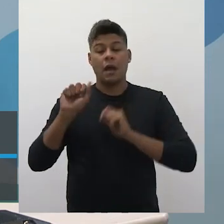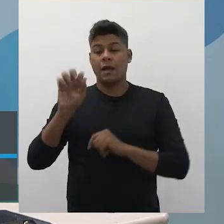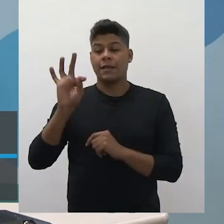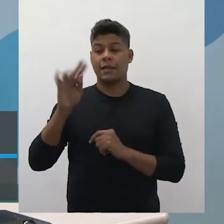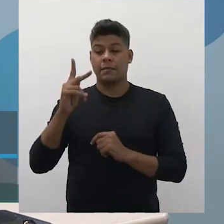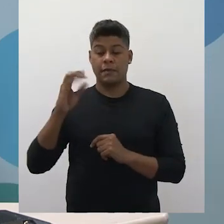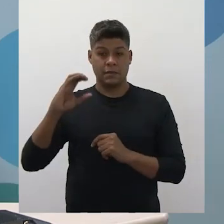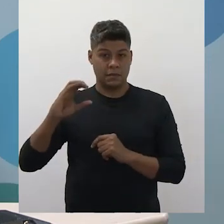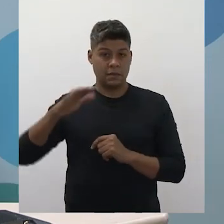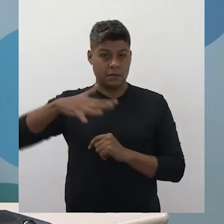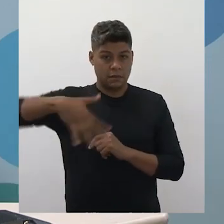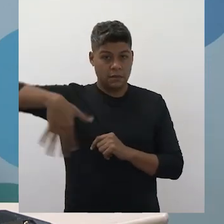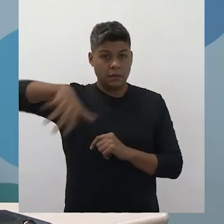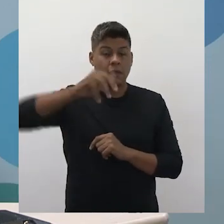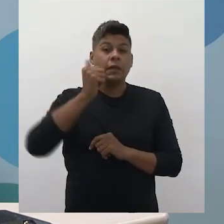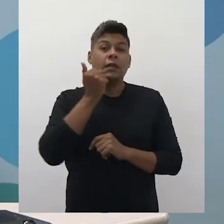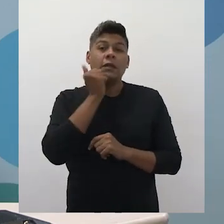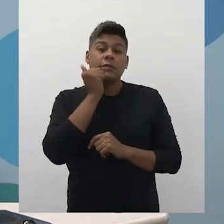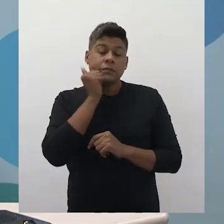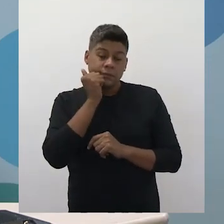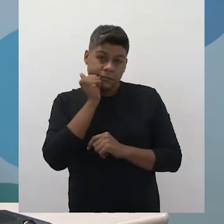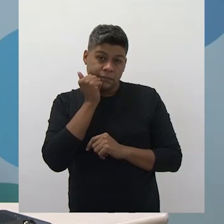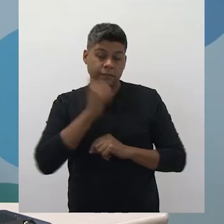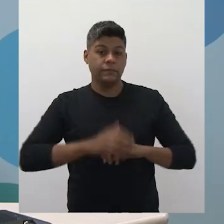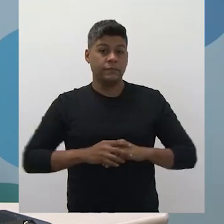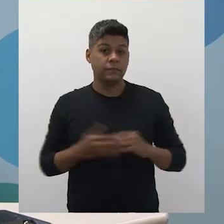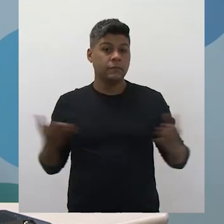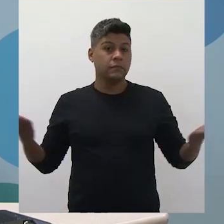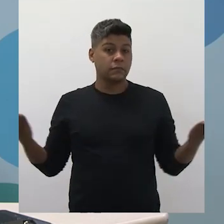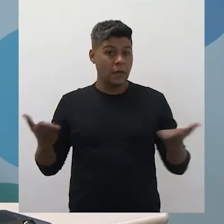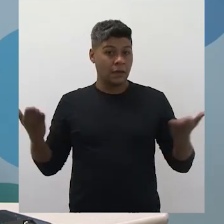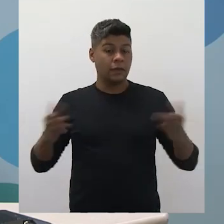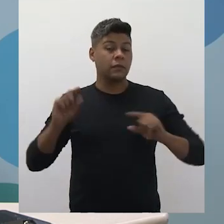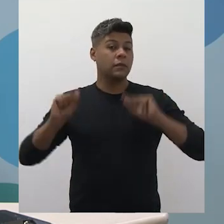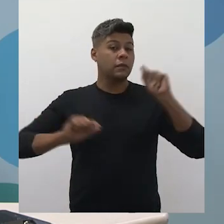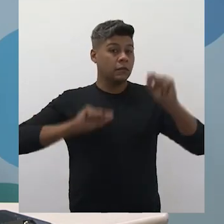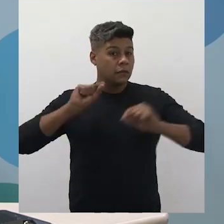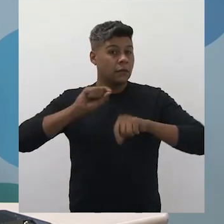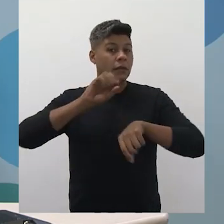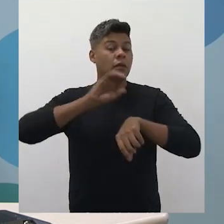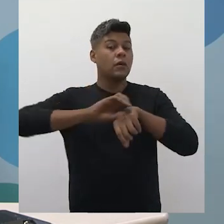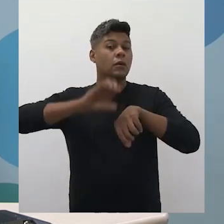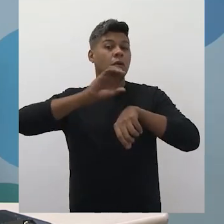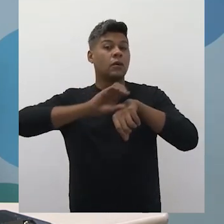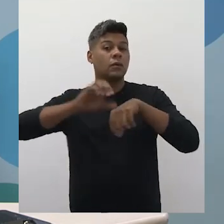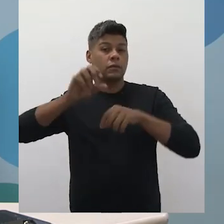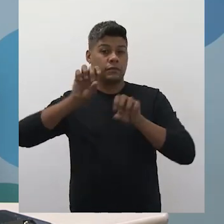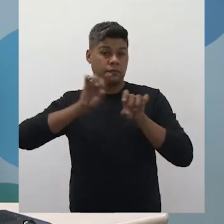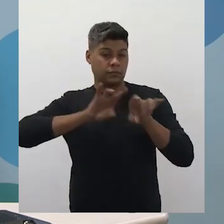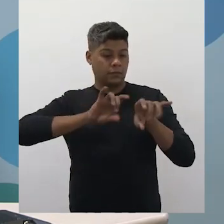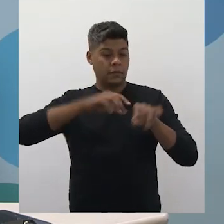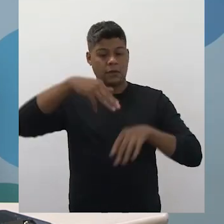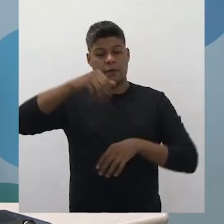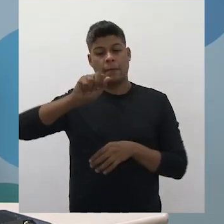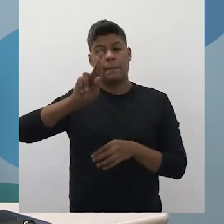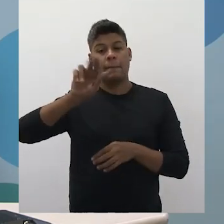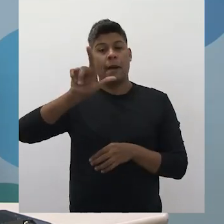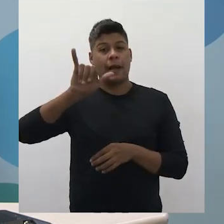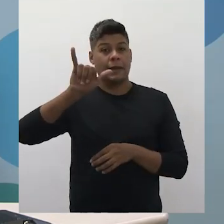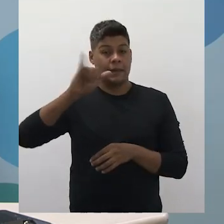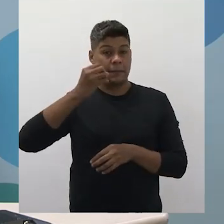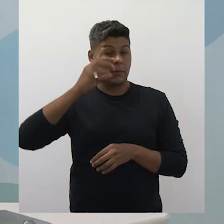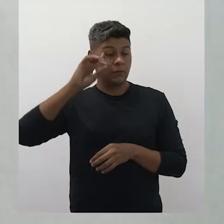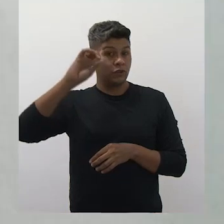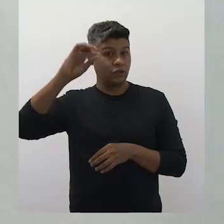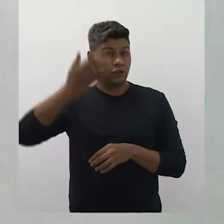da área de Ciências da Natureza. Hoje comigo está a formadora e técnica Marli. Bom dia, Marli. Tudo